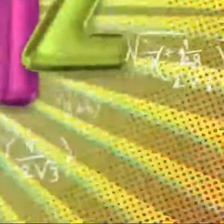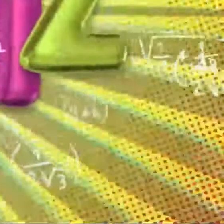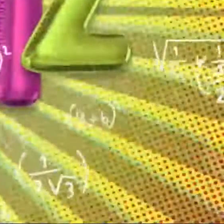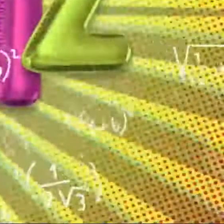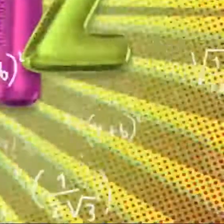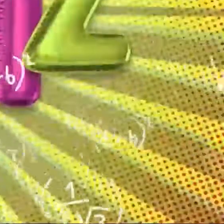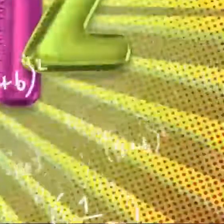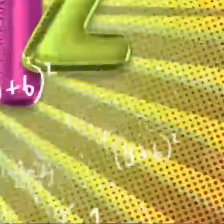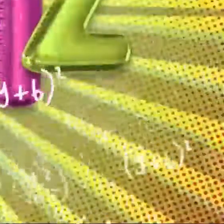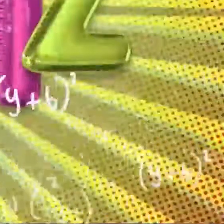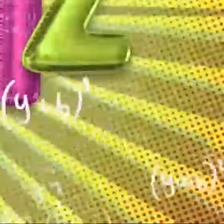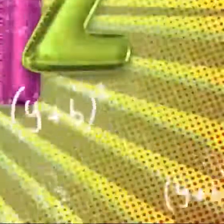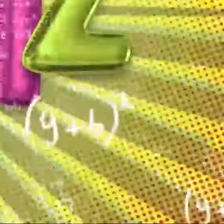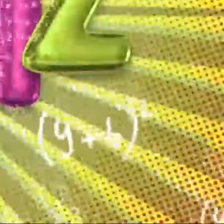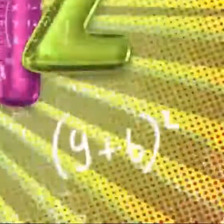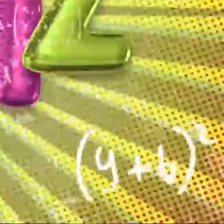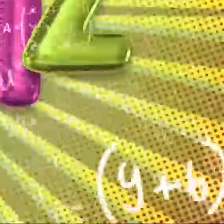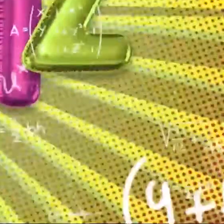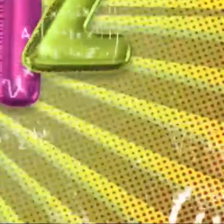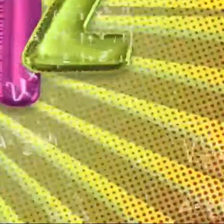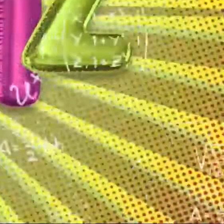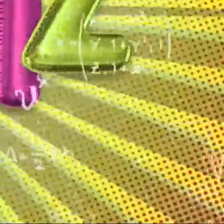A hora do quiz!